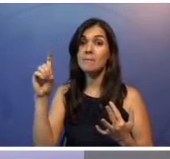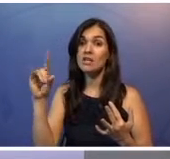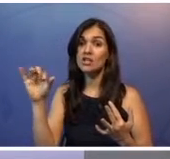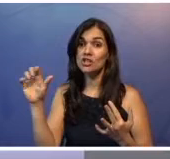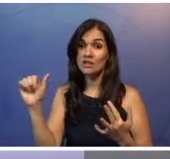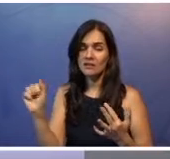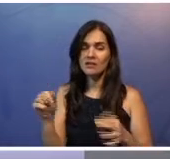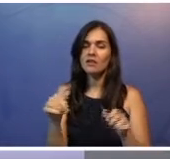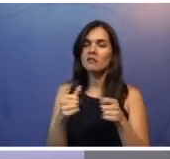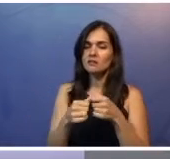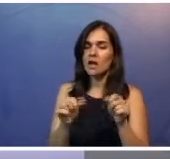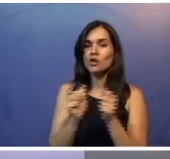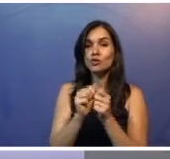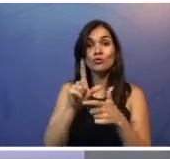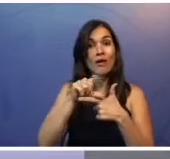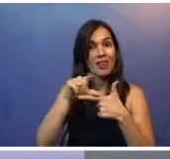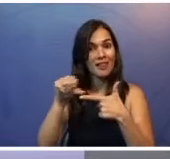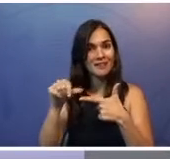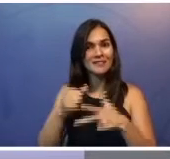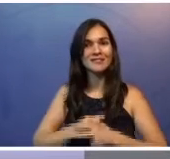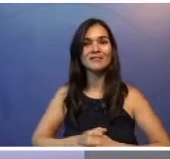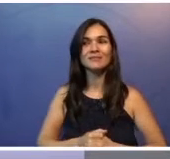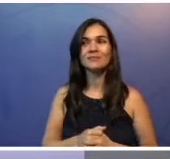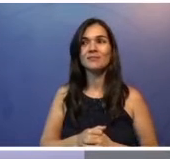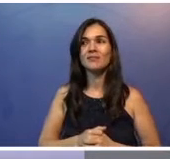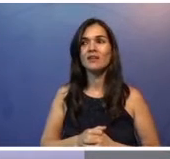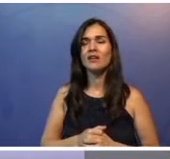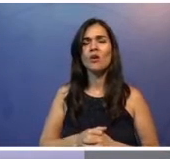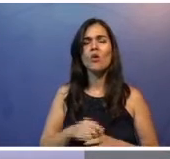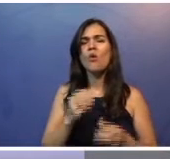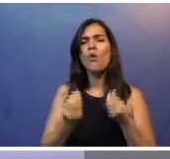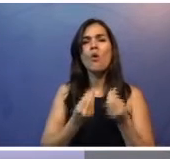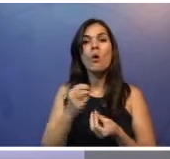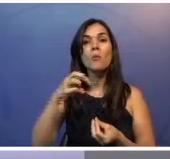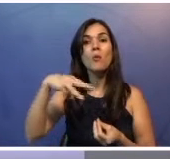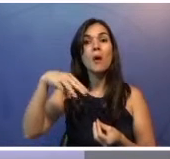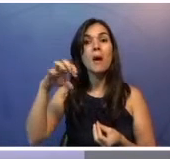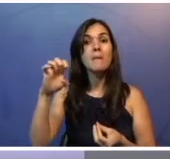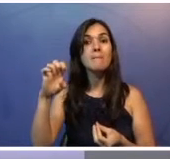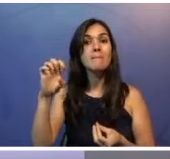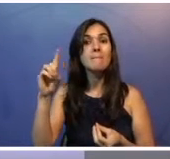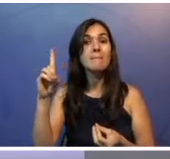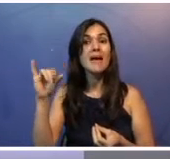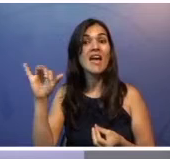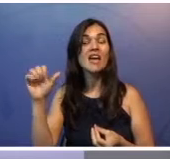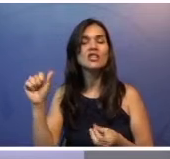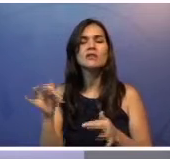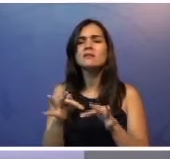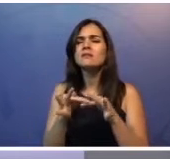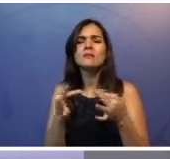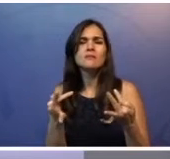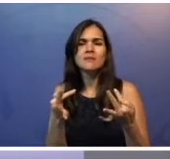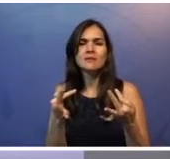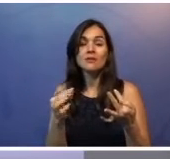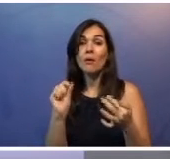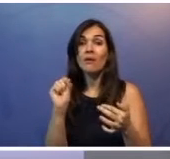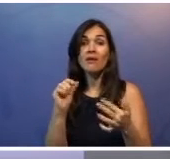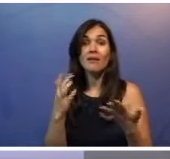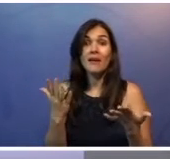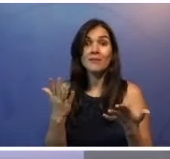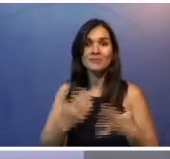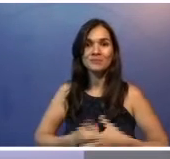e vamos começar com a média aritmética simples e nada mais é